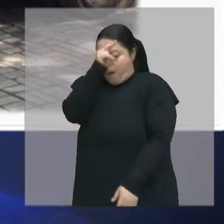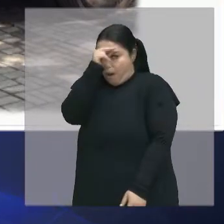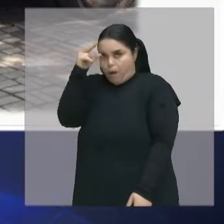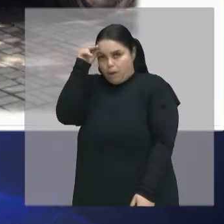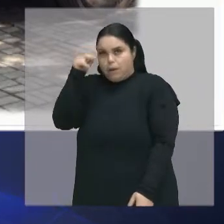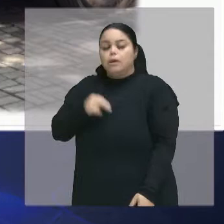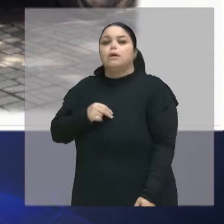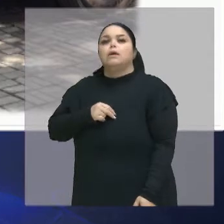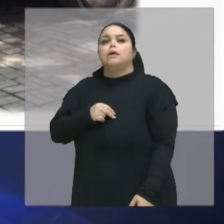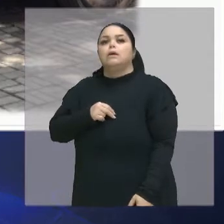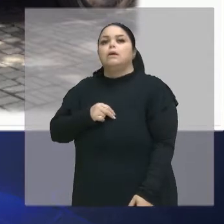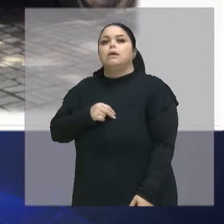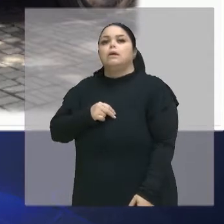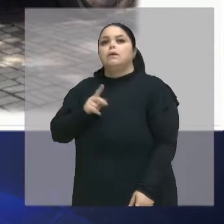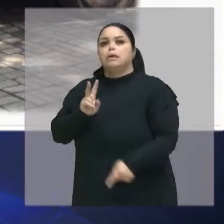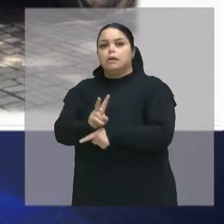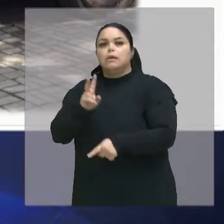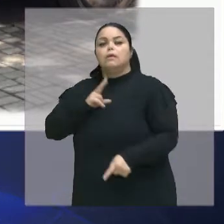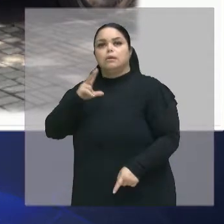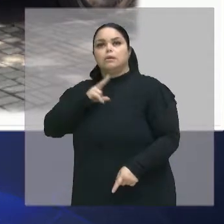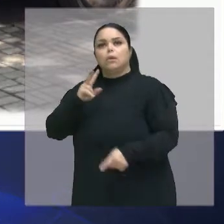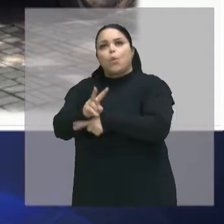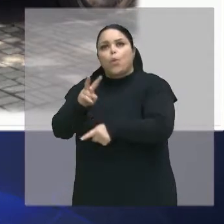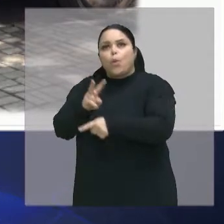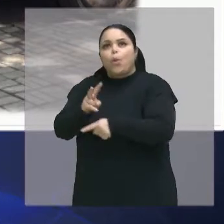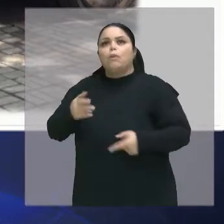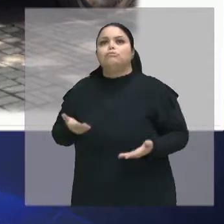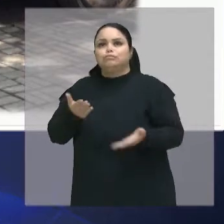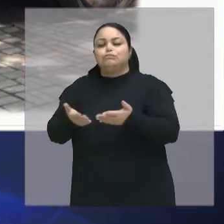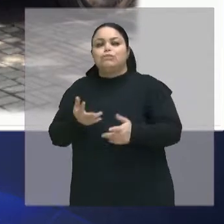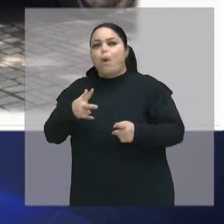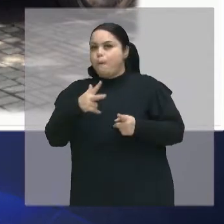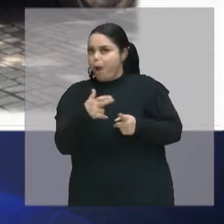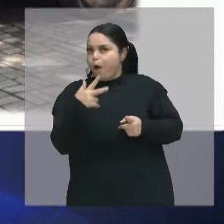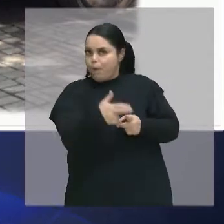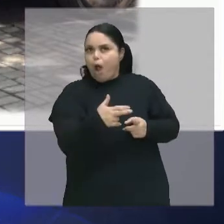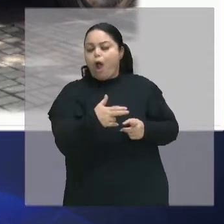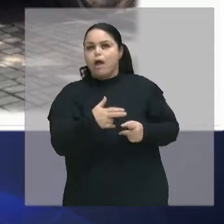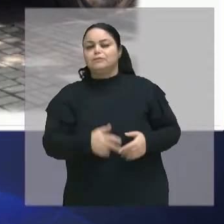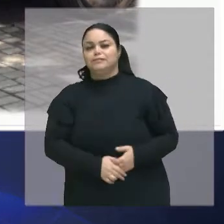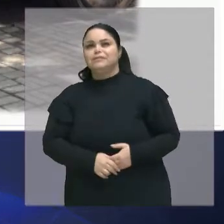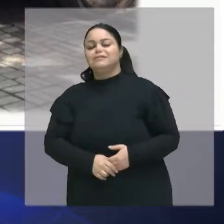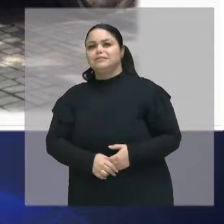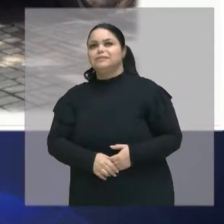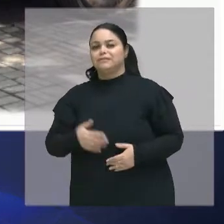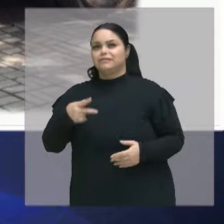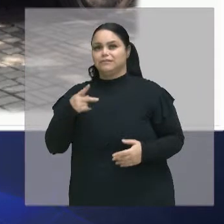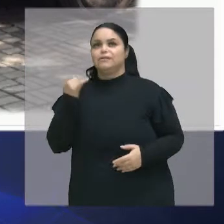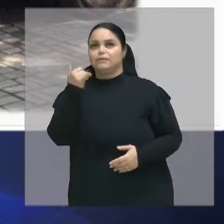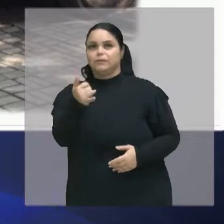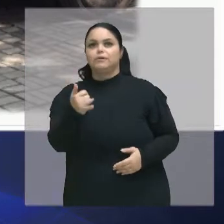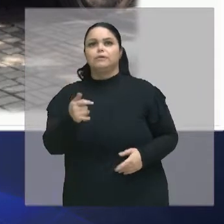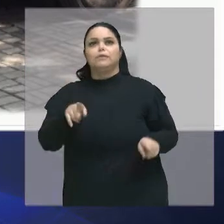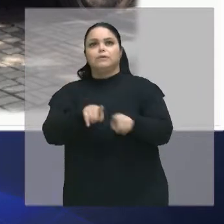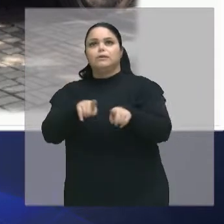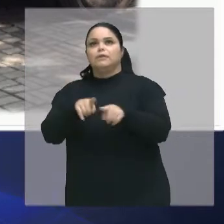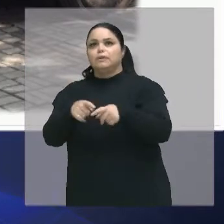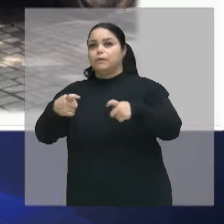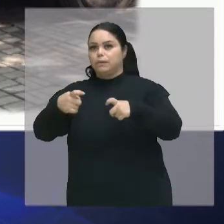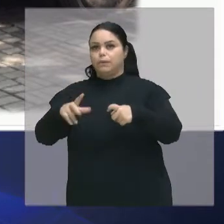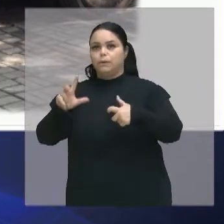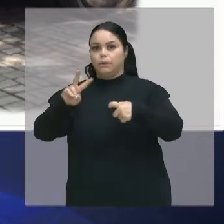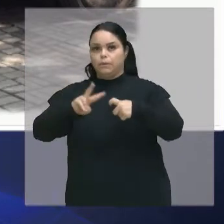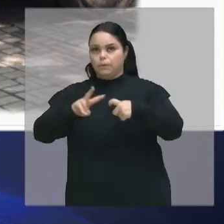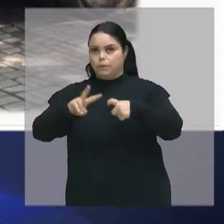e o Centro de Zoonose está tendo com os animais nessa castração. Eu queria falar que nós estamos aí com o médico